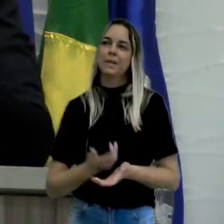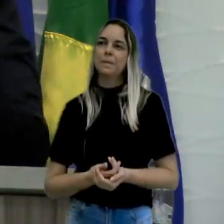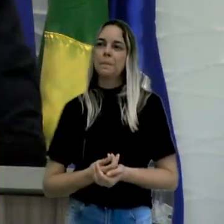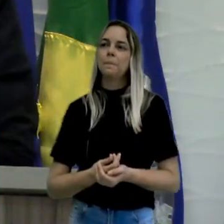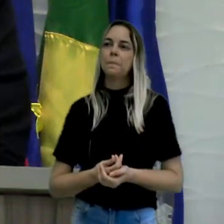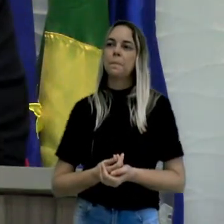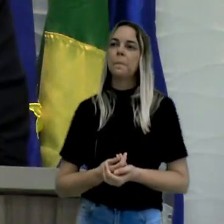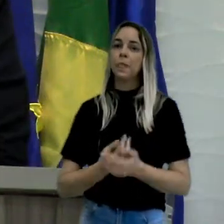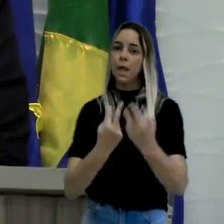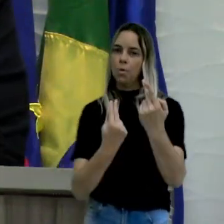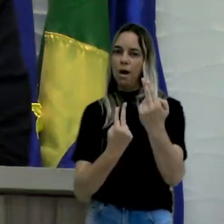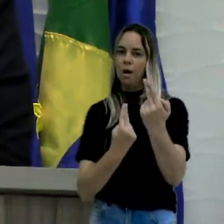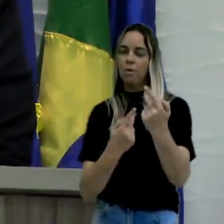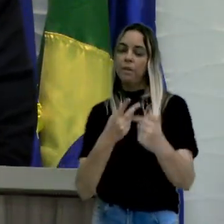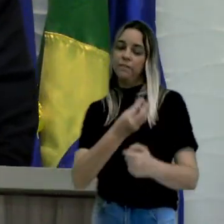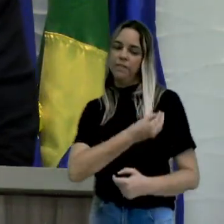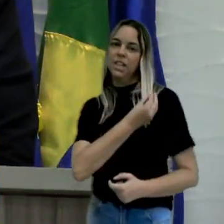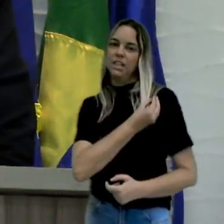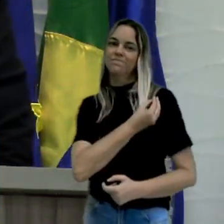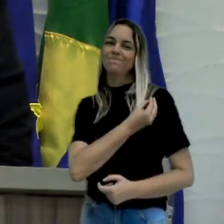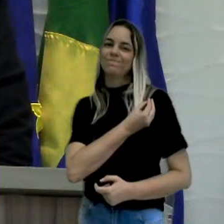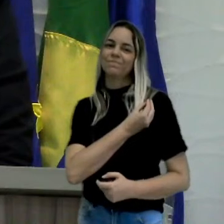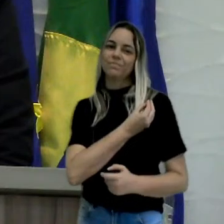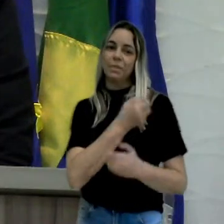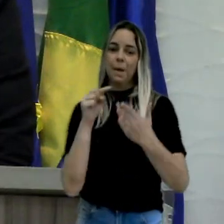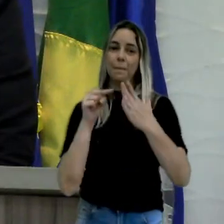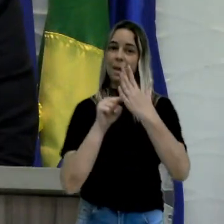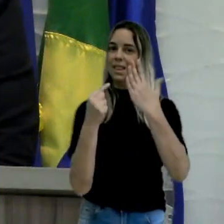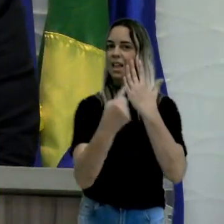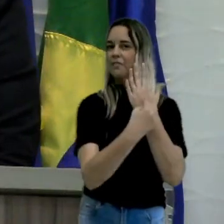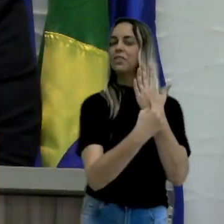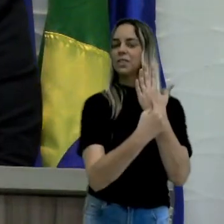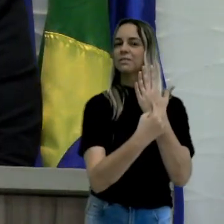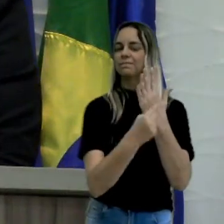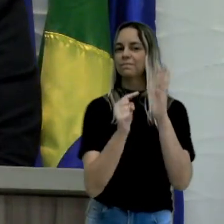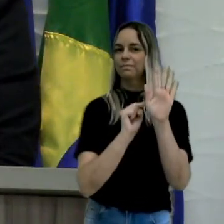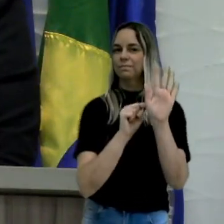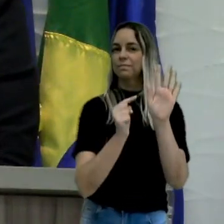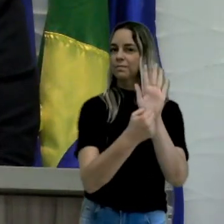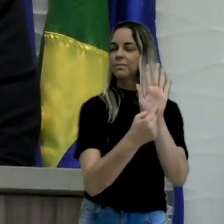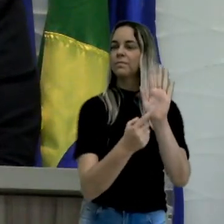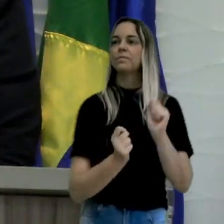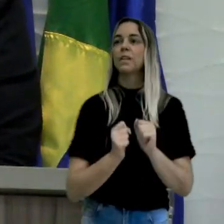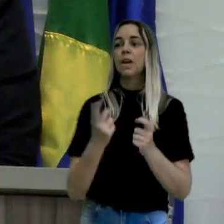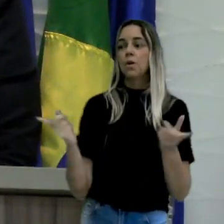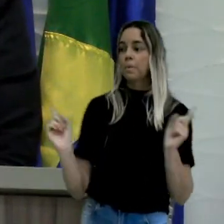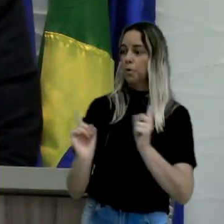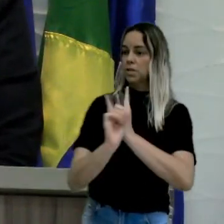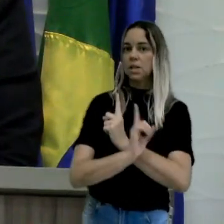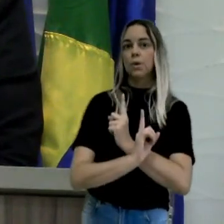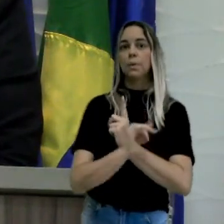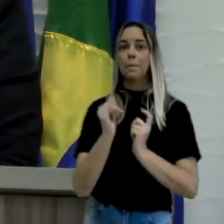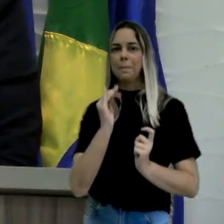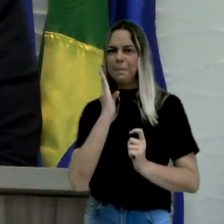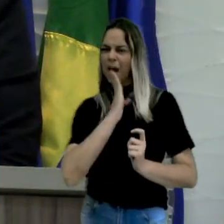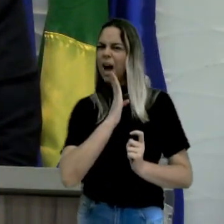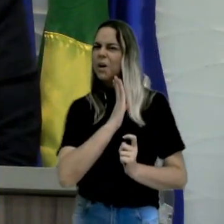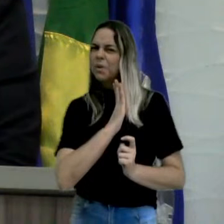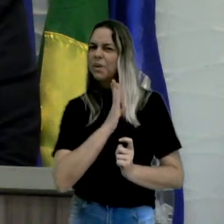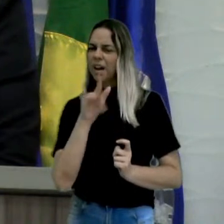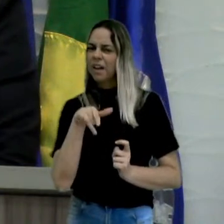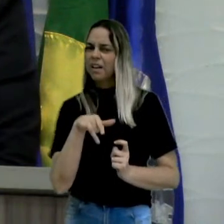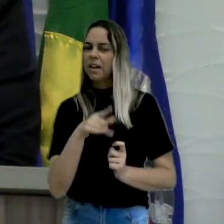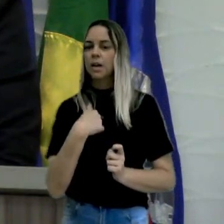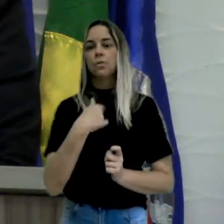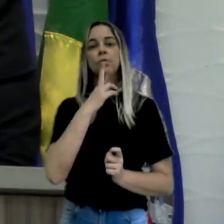é assim que é a vida. E quando as pessoas dizem aqui que essa oposição é a oposição da maldade, eu quero responder a